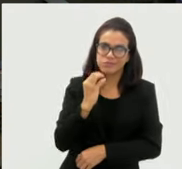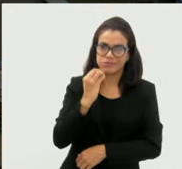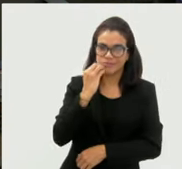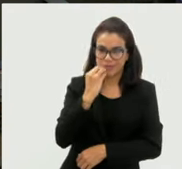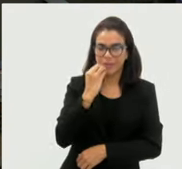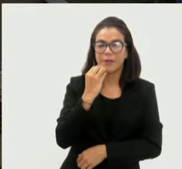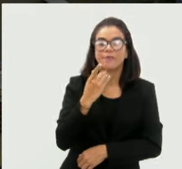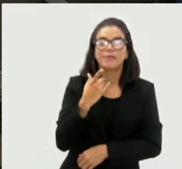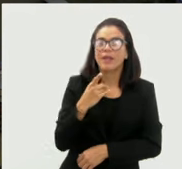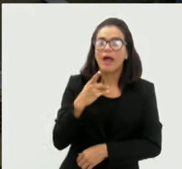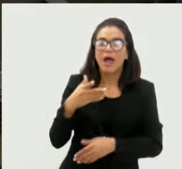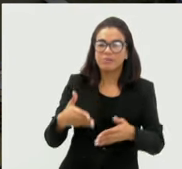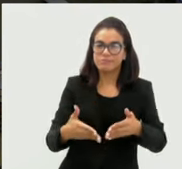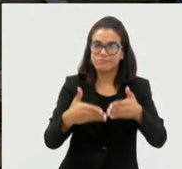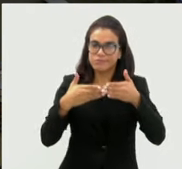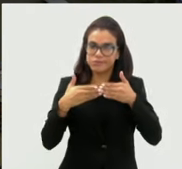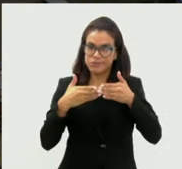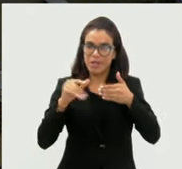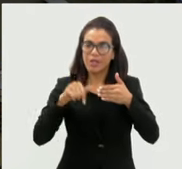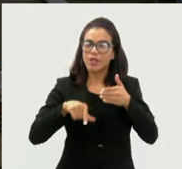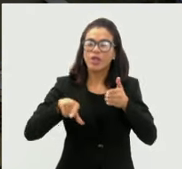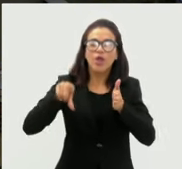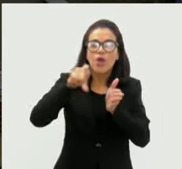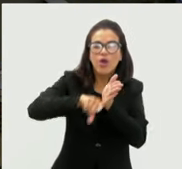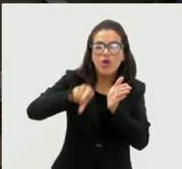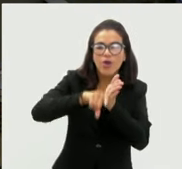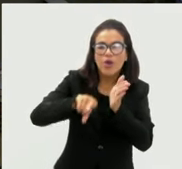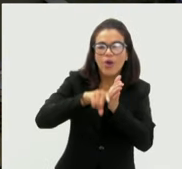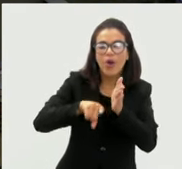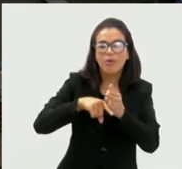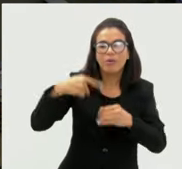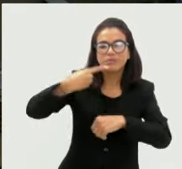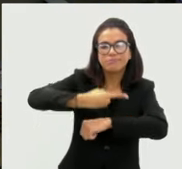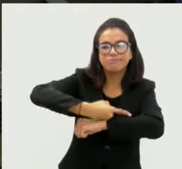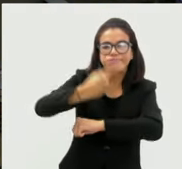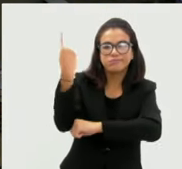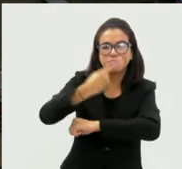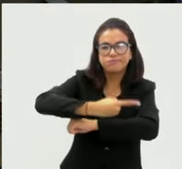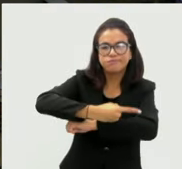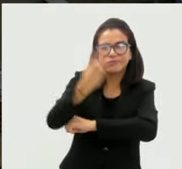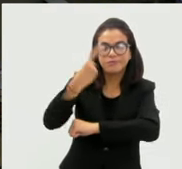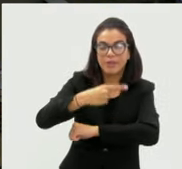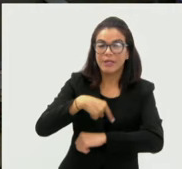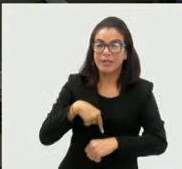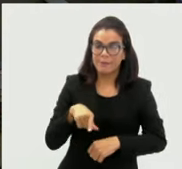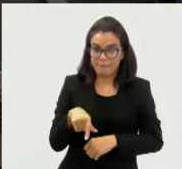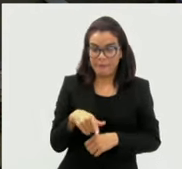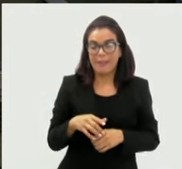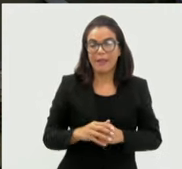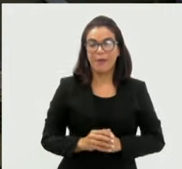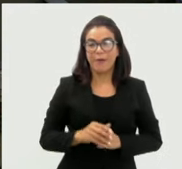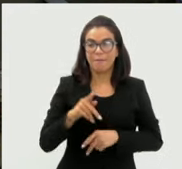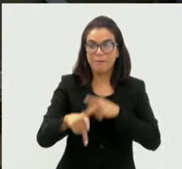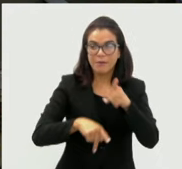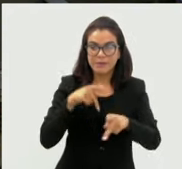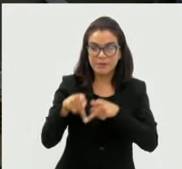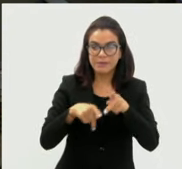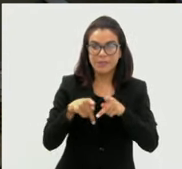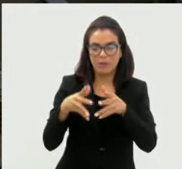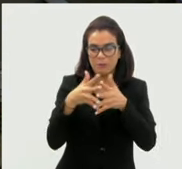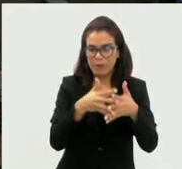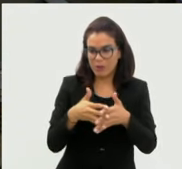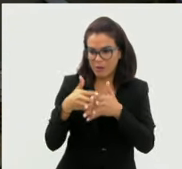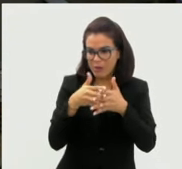Castro, a isenção de cobrança de pedágio para entrega de mantimentos à população de Petrópolis. Parecer da Comissão